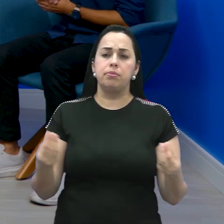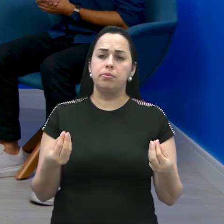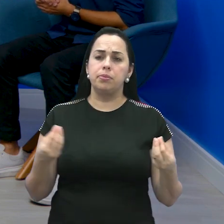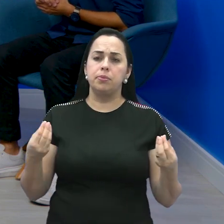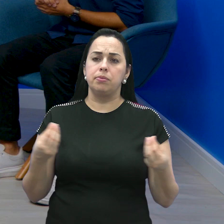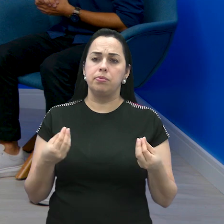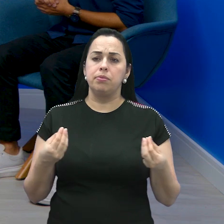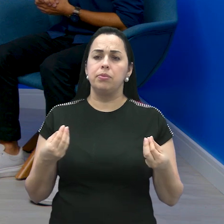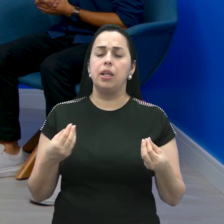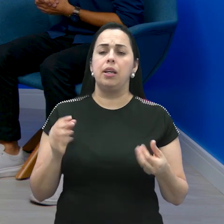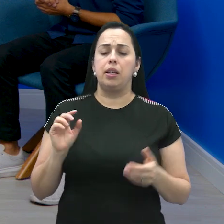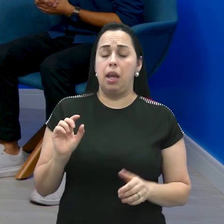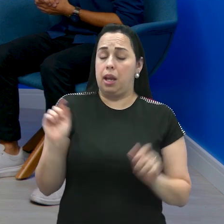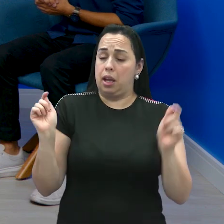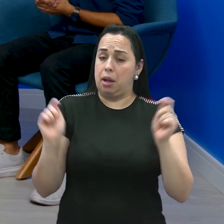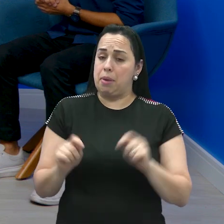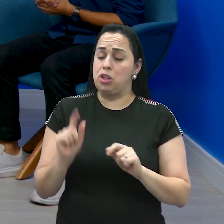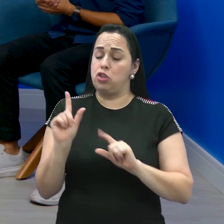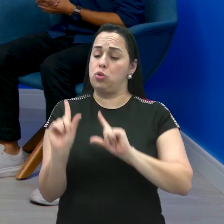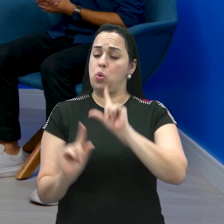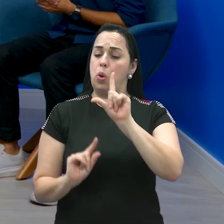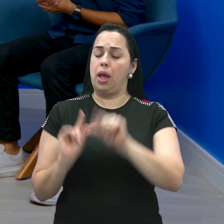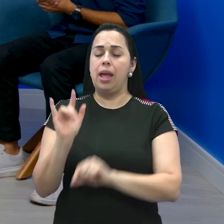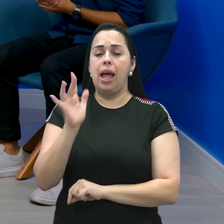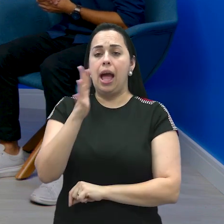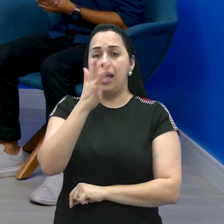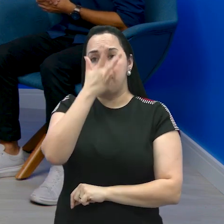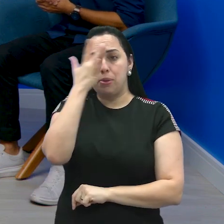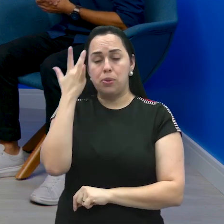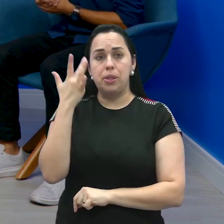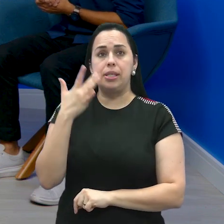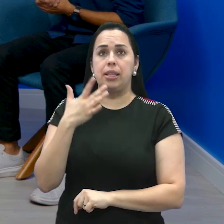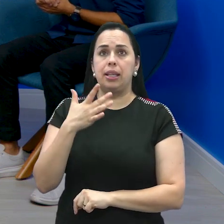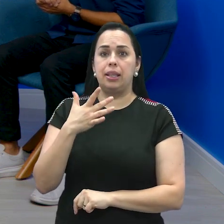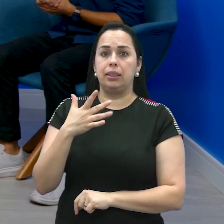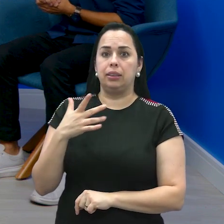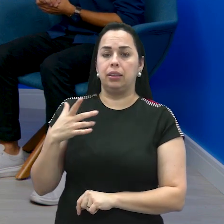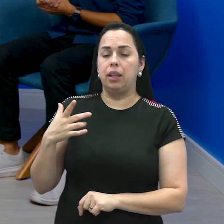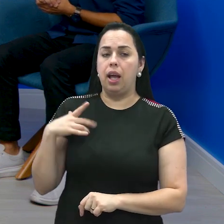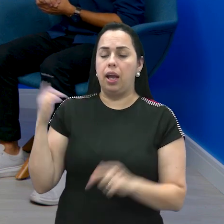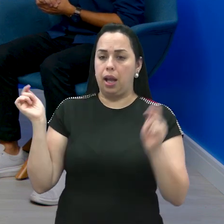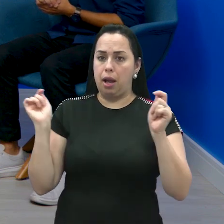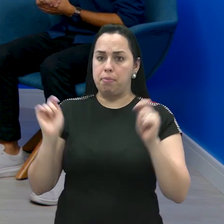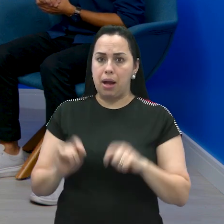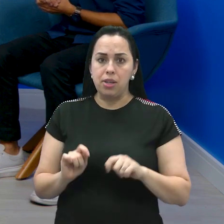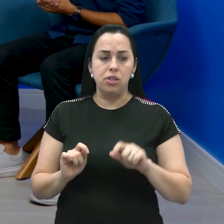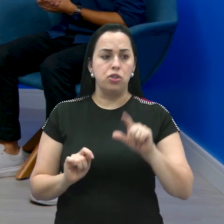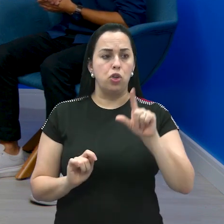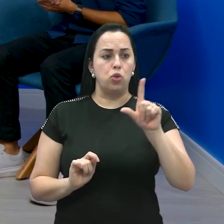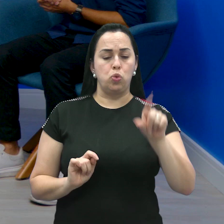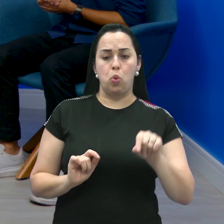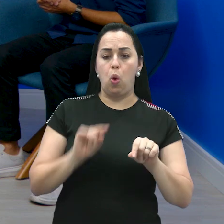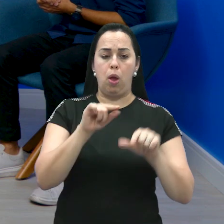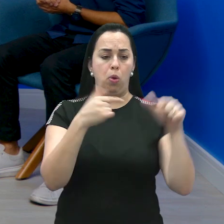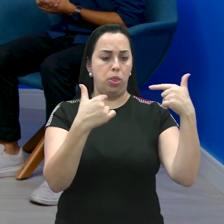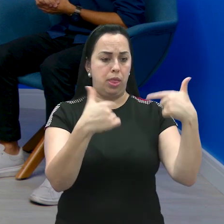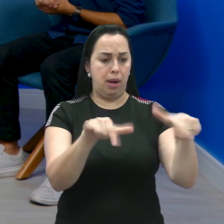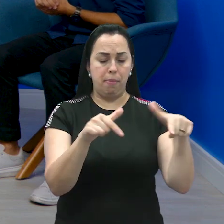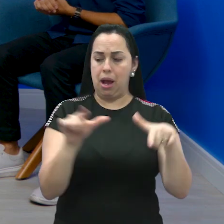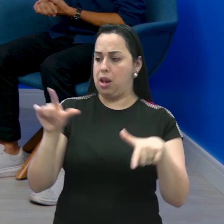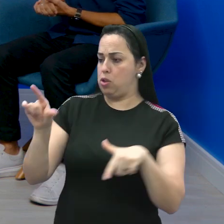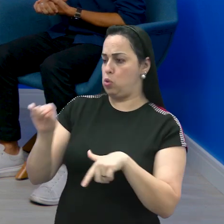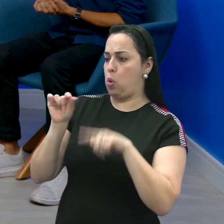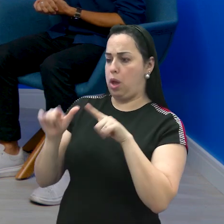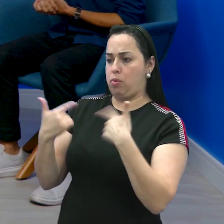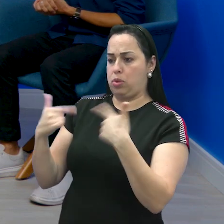para o poder da escolha. Às vezes a pessoa tem uma situação que permite a ela não escolher um trabalho